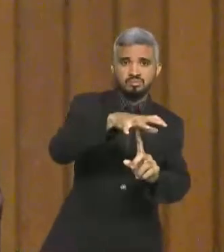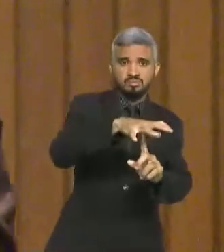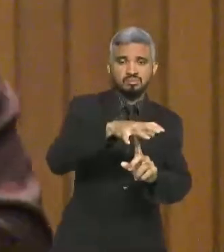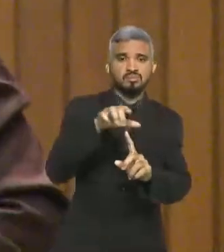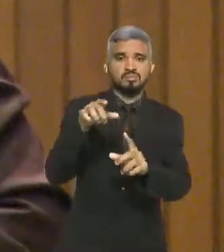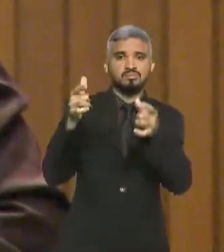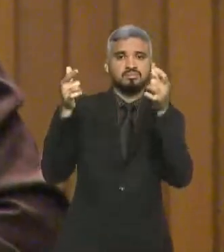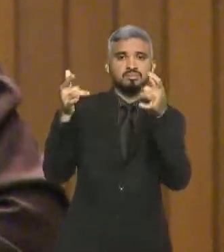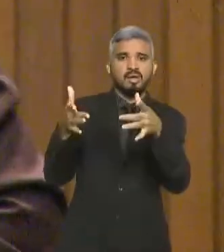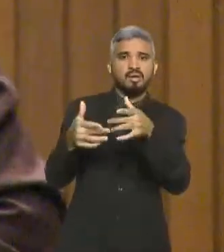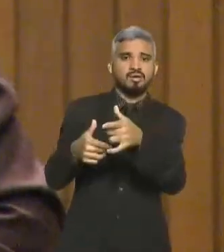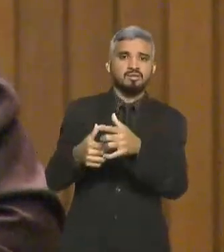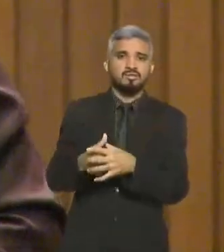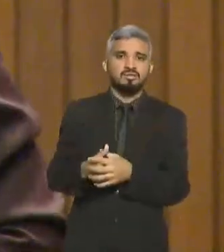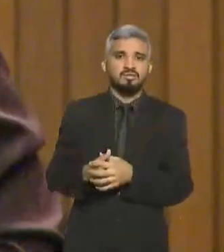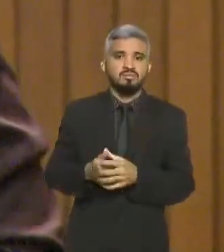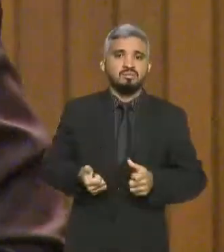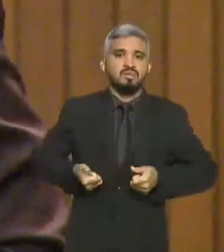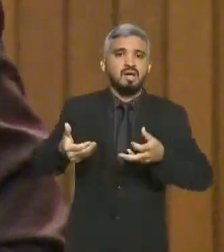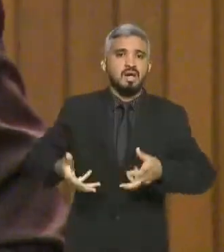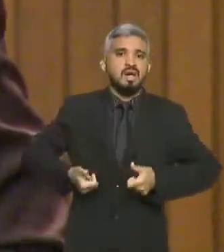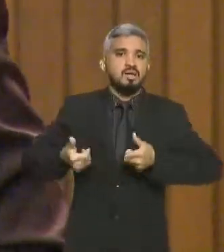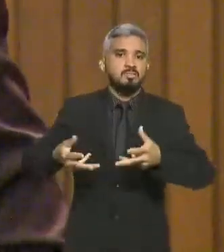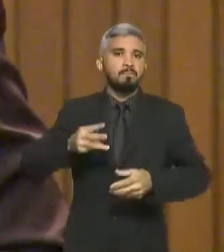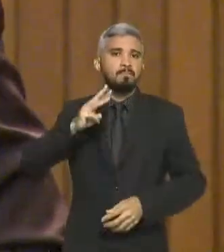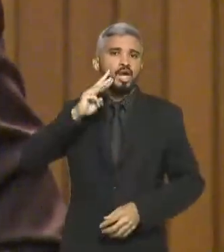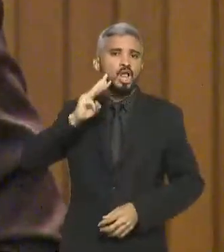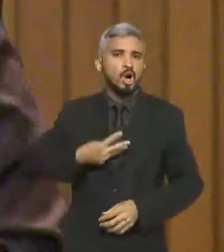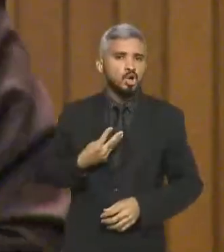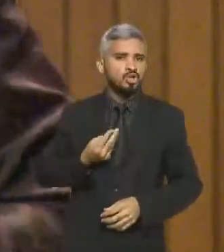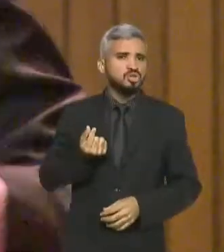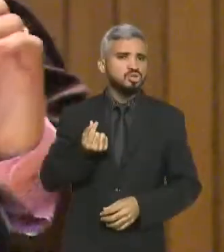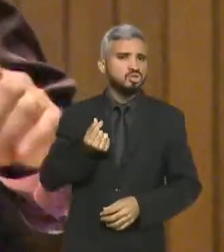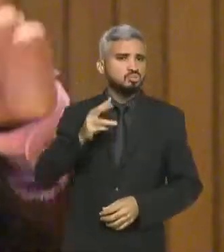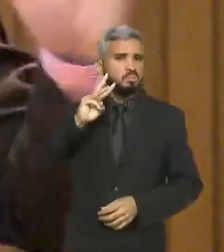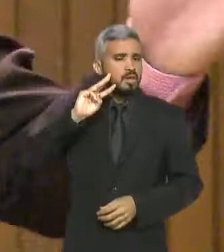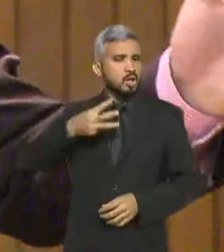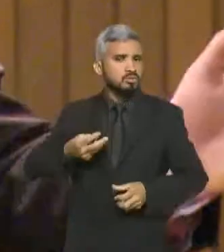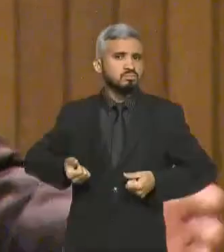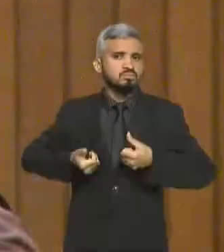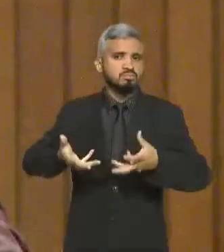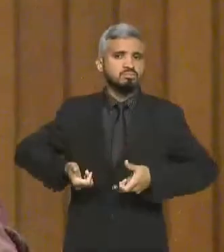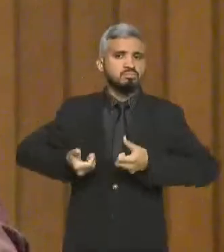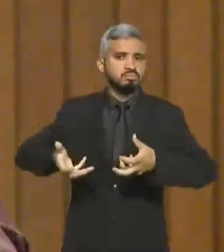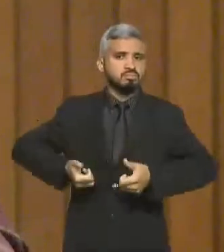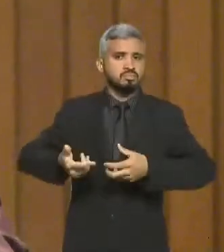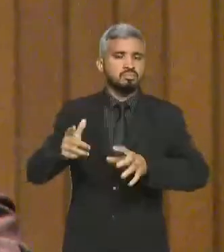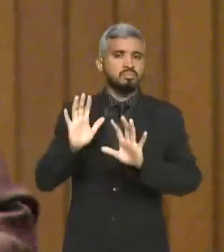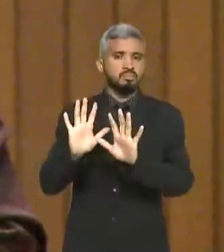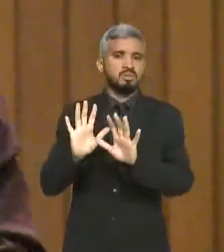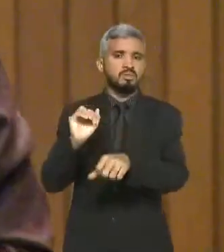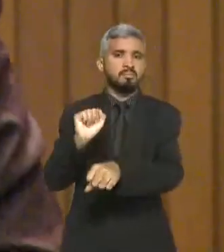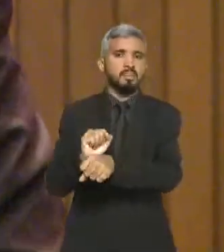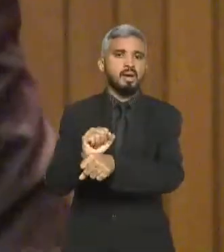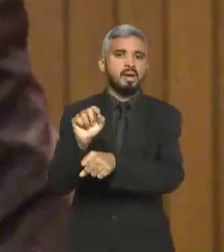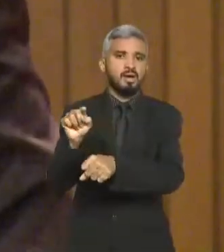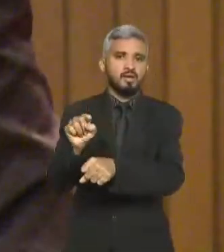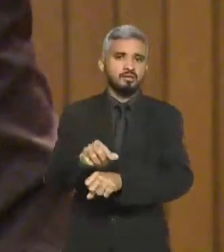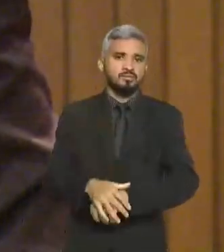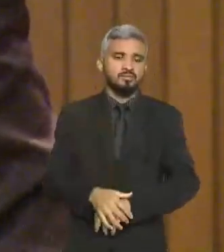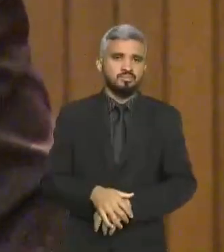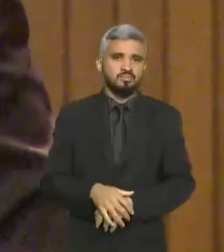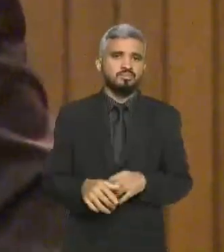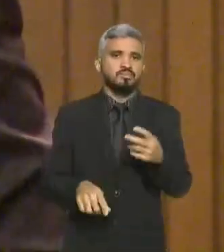de reais do município de Caxias, parada as suas obras e sabe-se lá Deus se vai concluir ou não. As